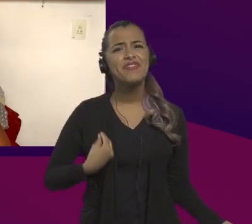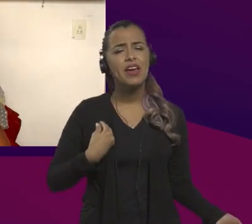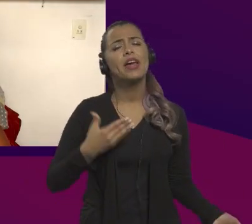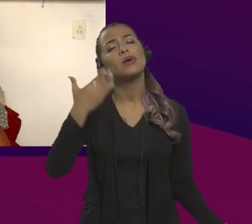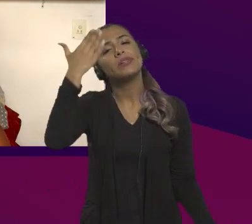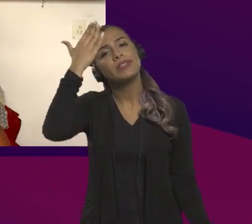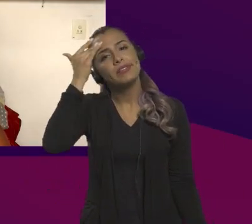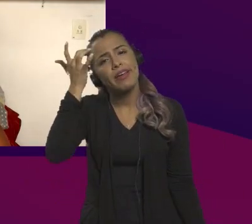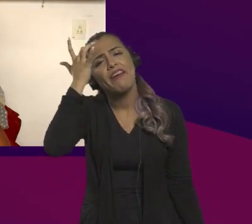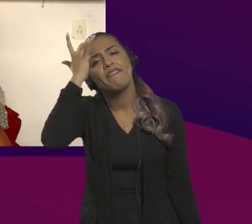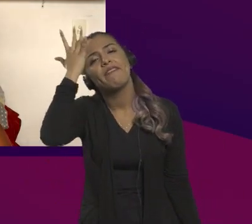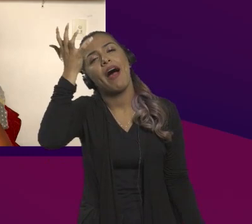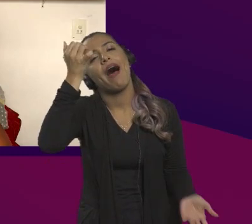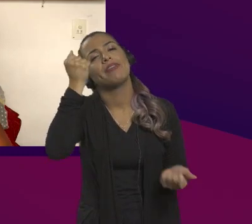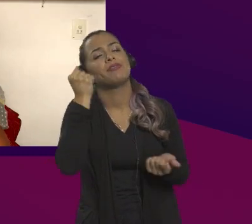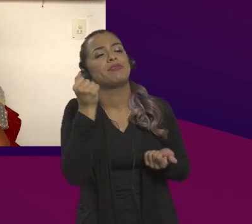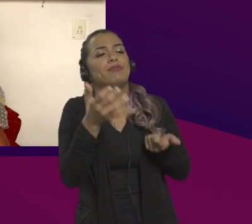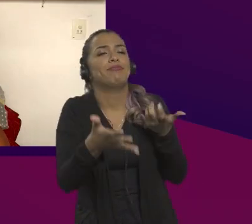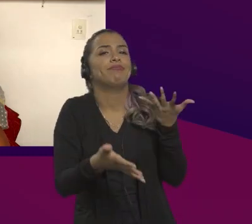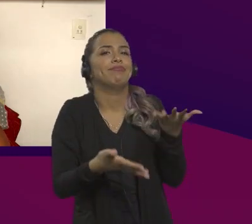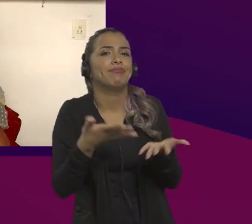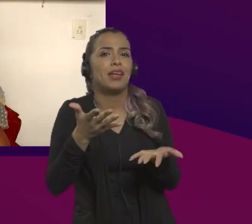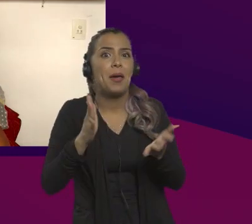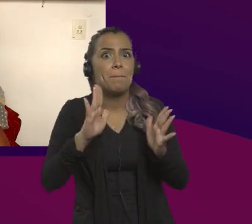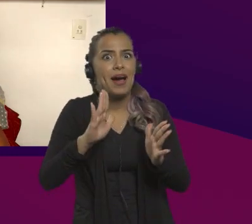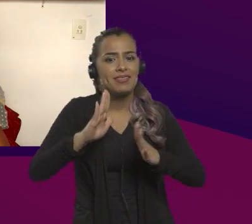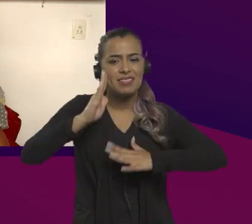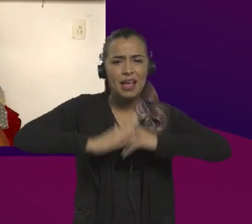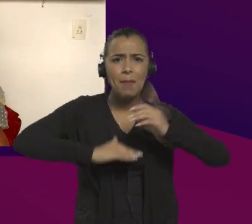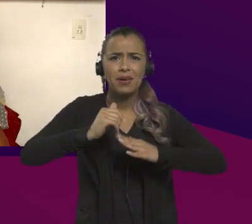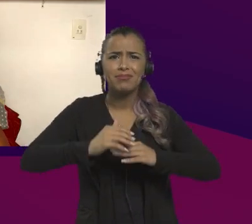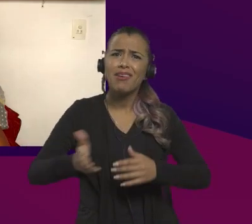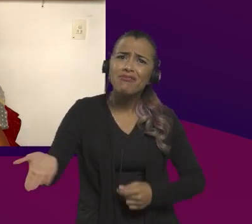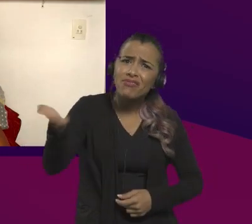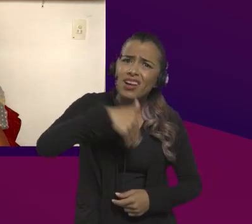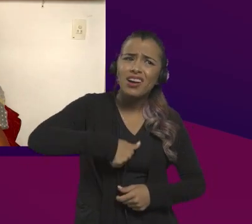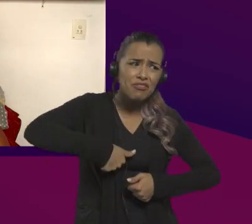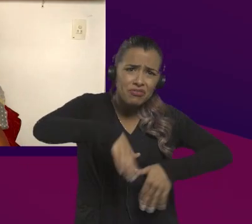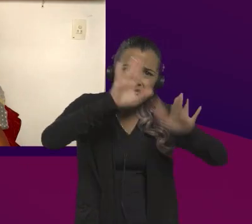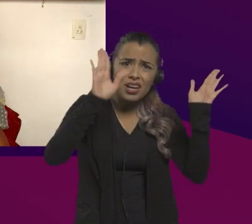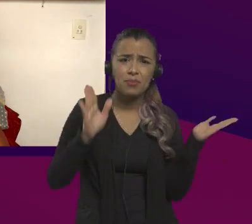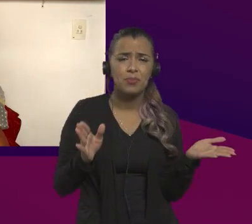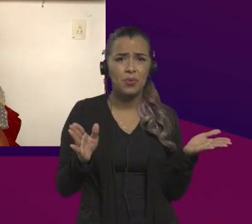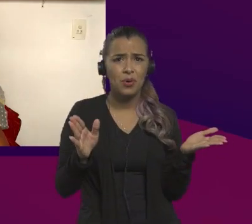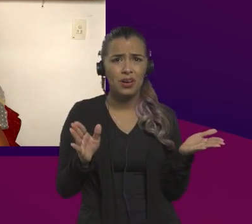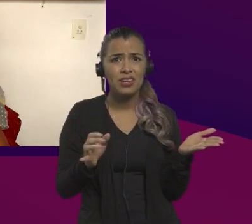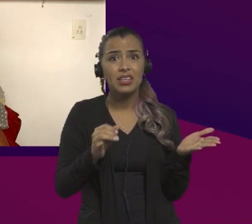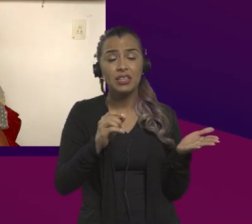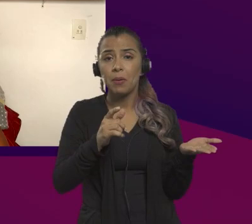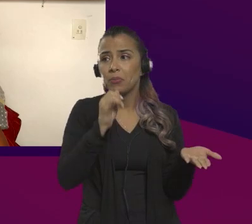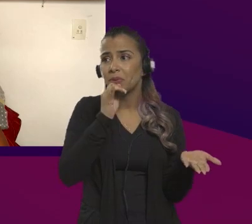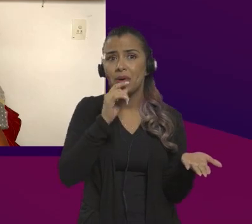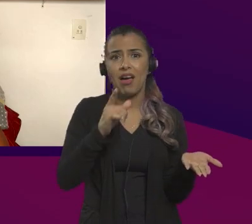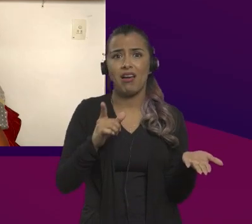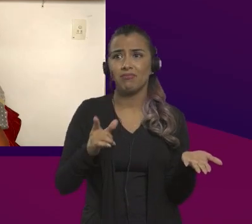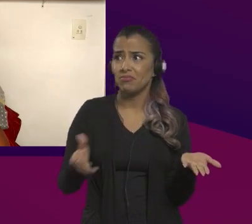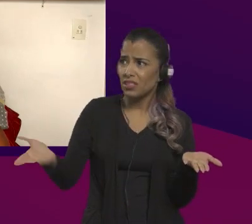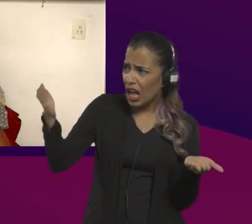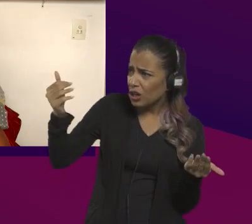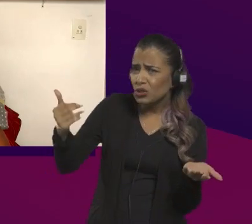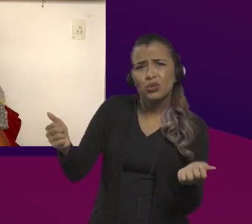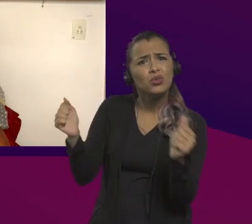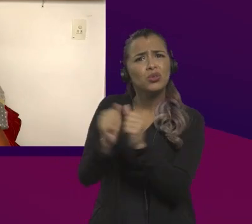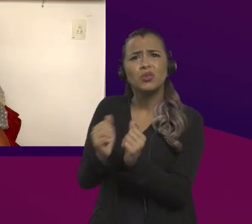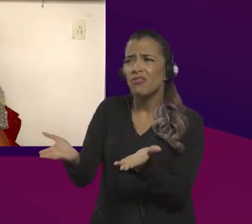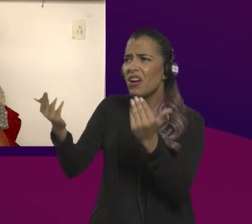é difícil fazer. É. Mas, cara, vai, vamos. Se junta com uma galera. Hoje em dia que a gente tá falando aqui, banalizou. Então, tem uma galera que tá querendo também. Se junta com um monte de gente